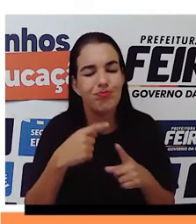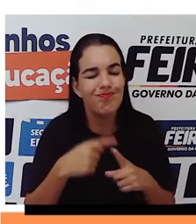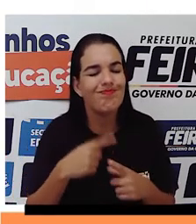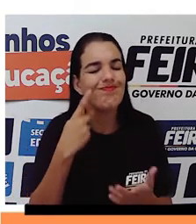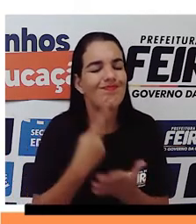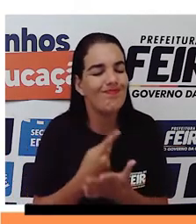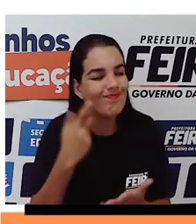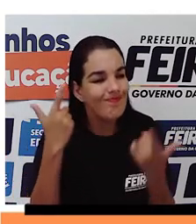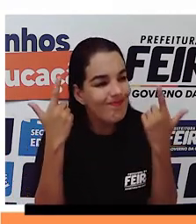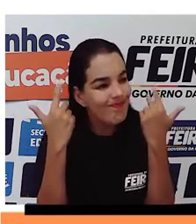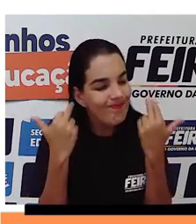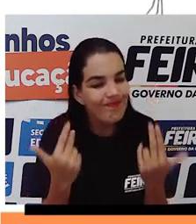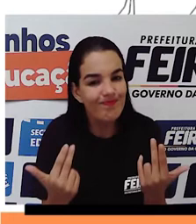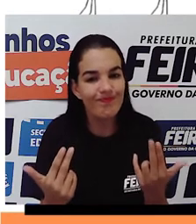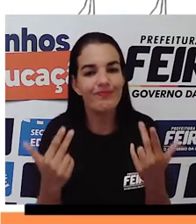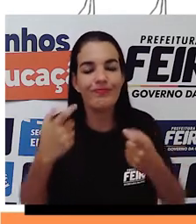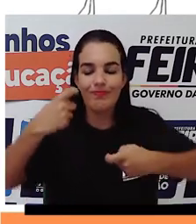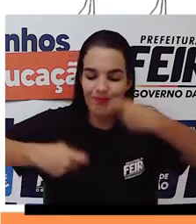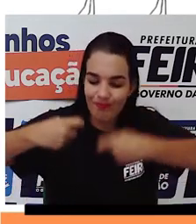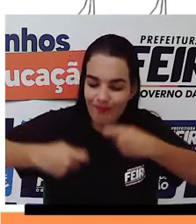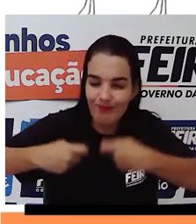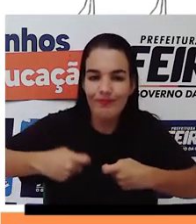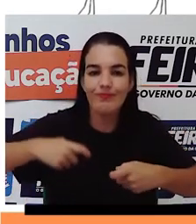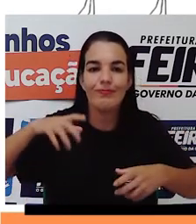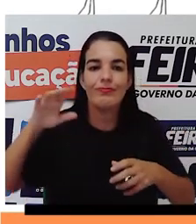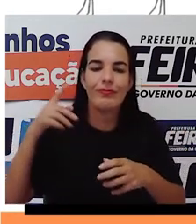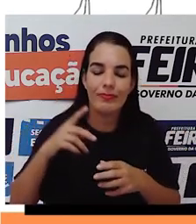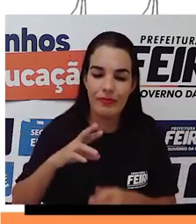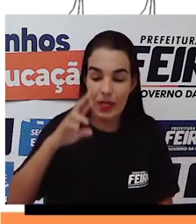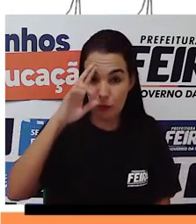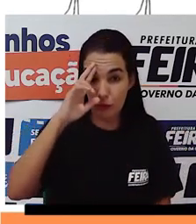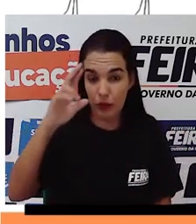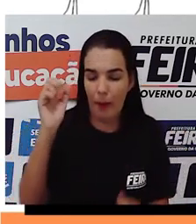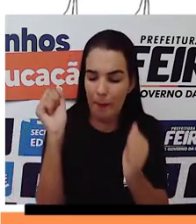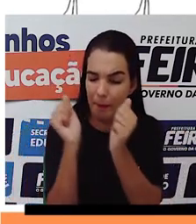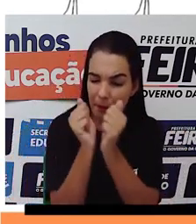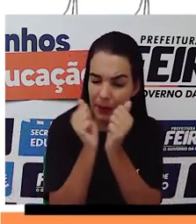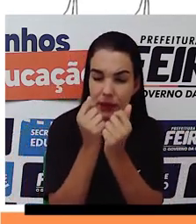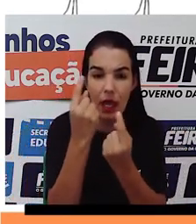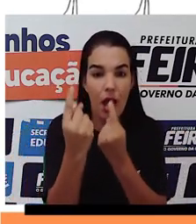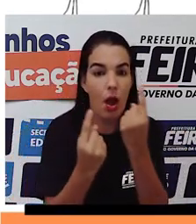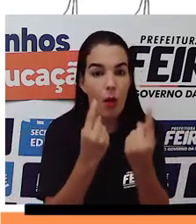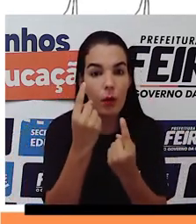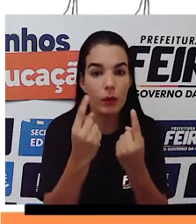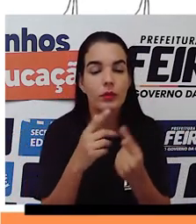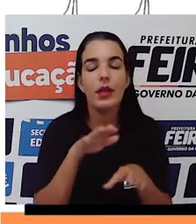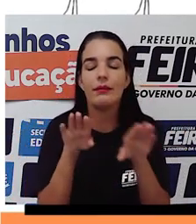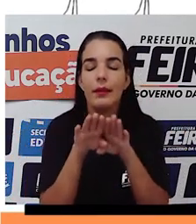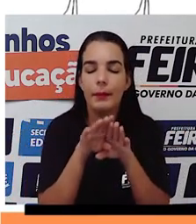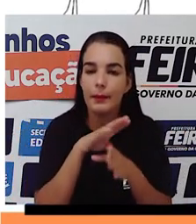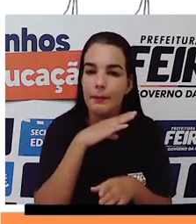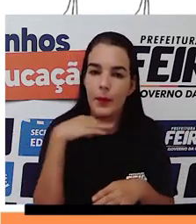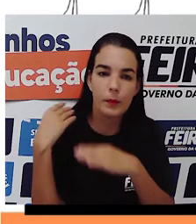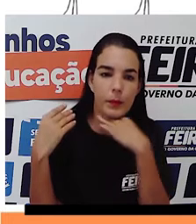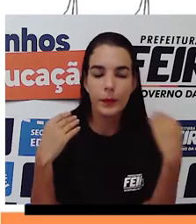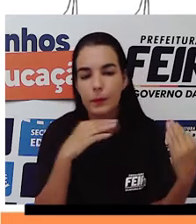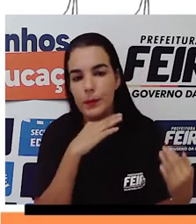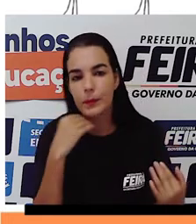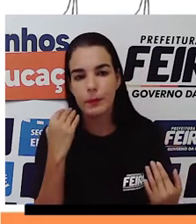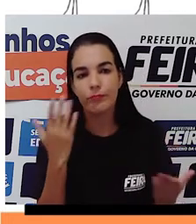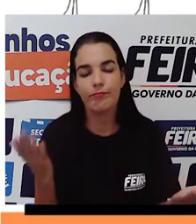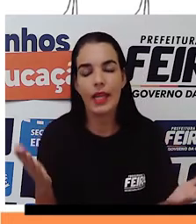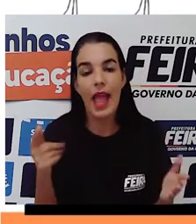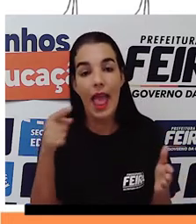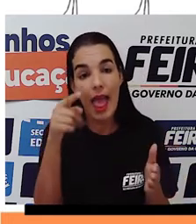pelas forças militares do governo. Os líderes foram presos e alguns foram condenados à morte. Essa foi a